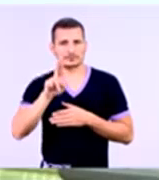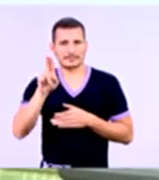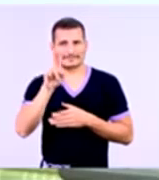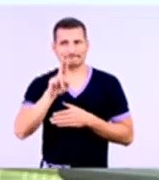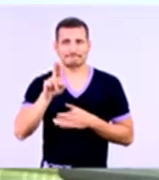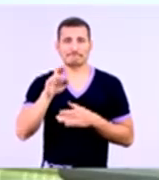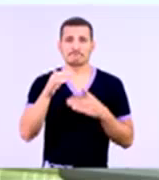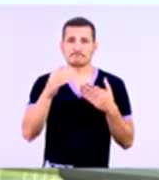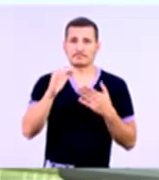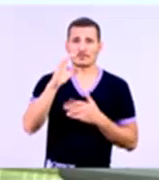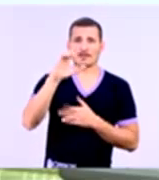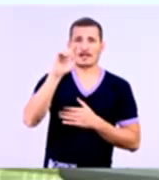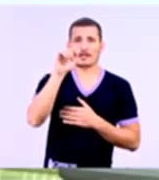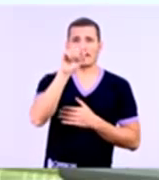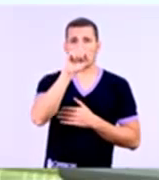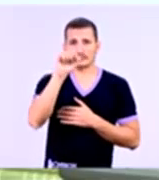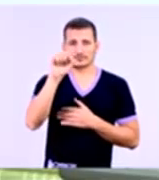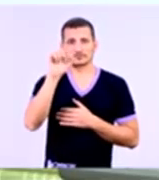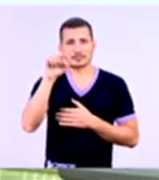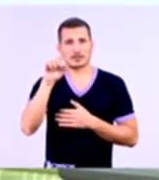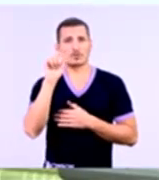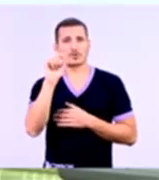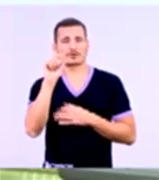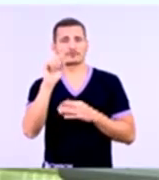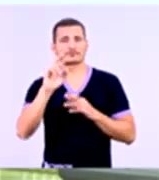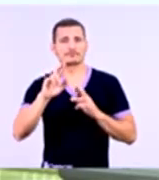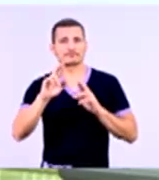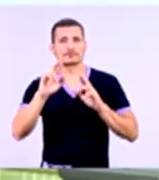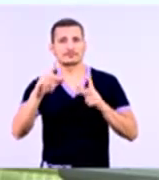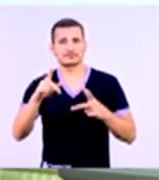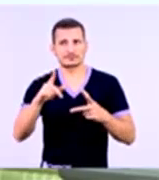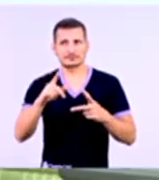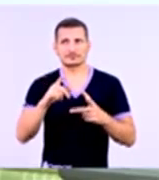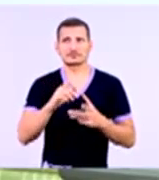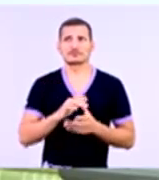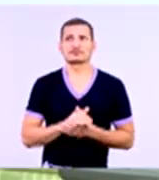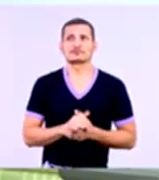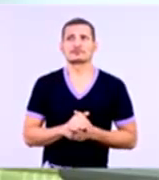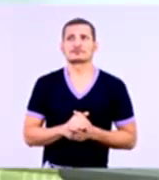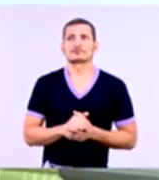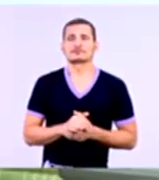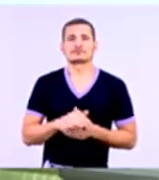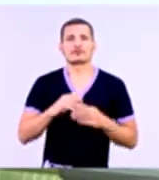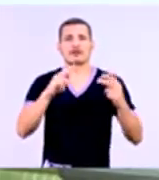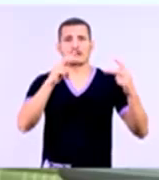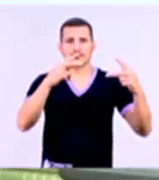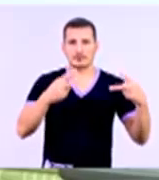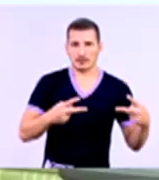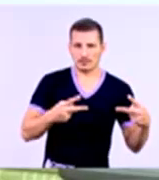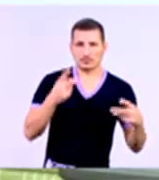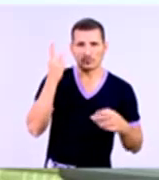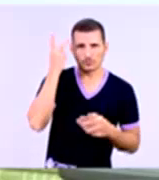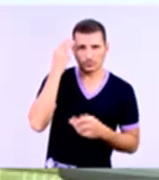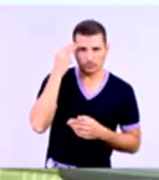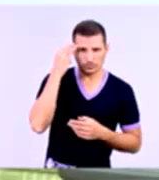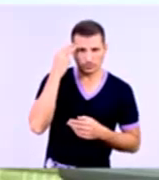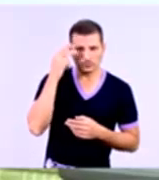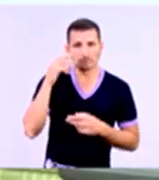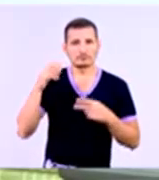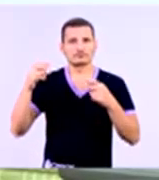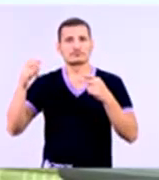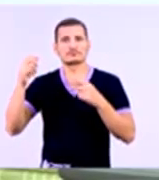a class, ela é o que diferencia, em formas genéricas, o HTML comum de uma